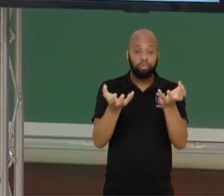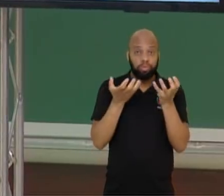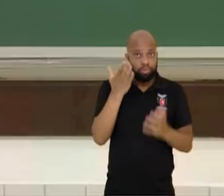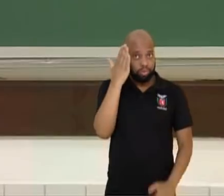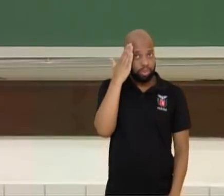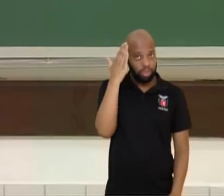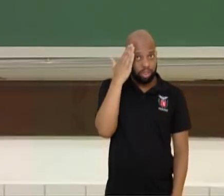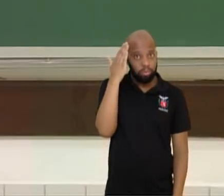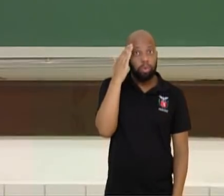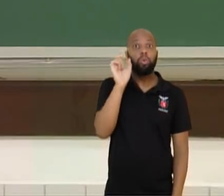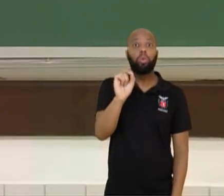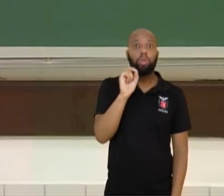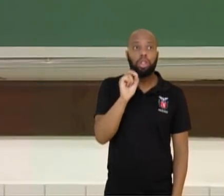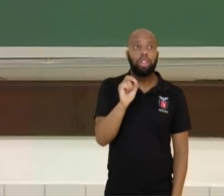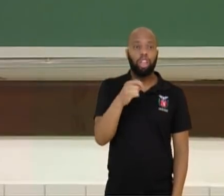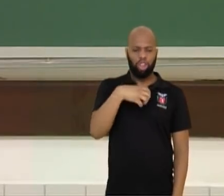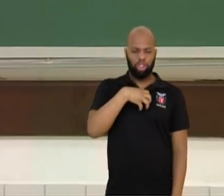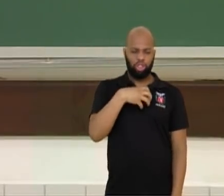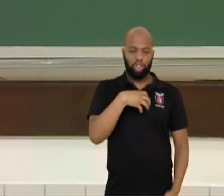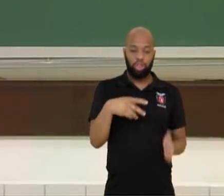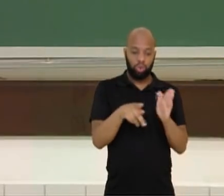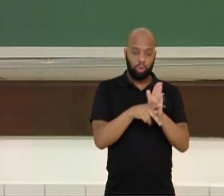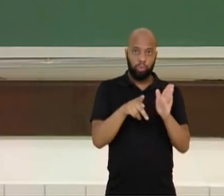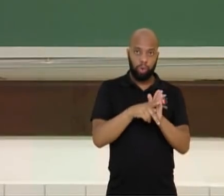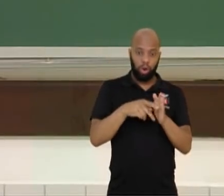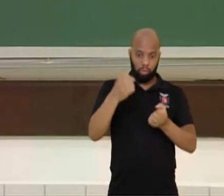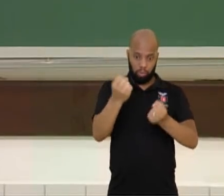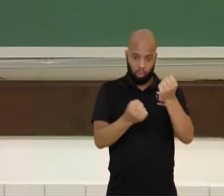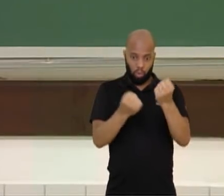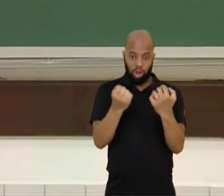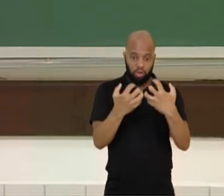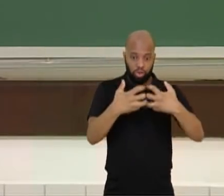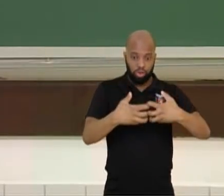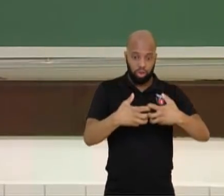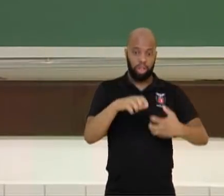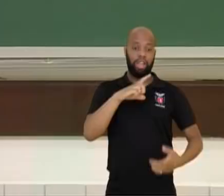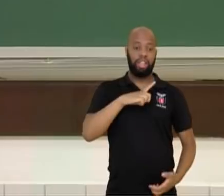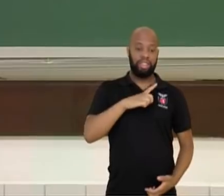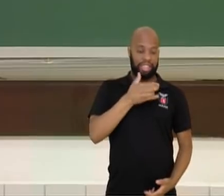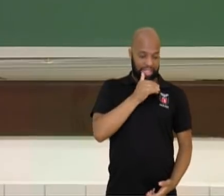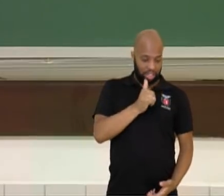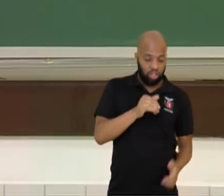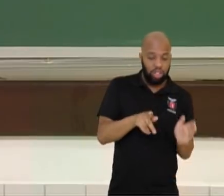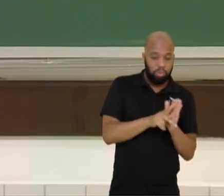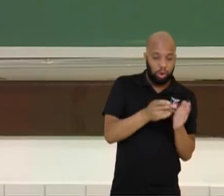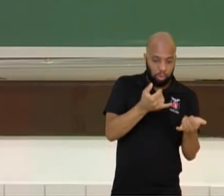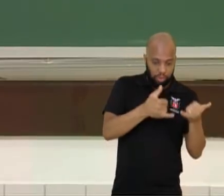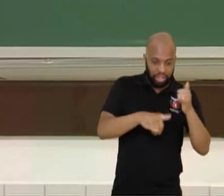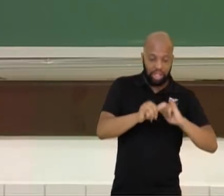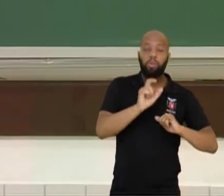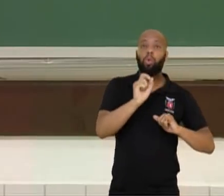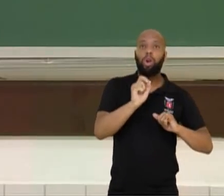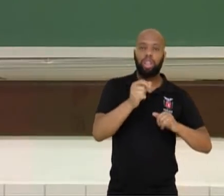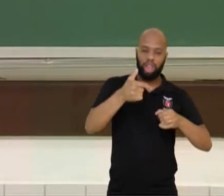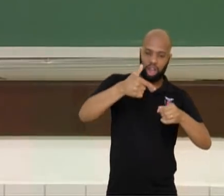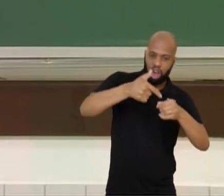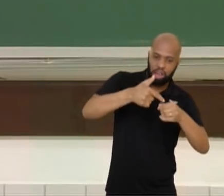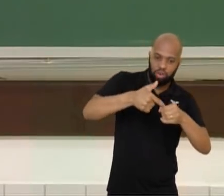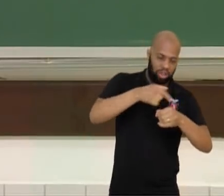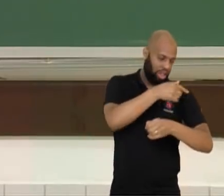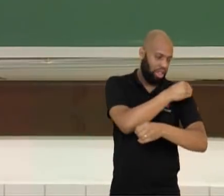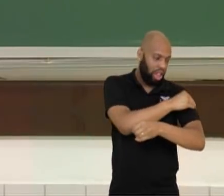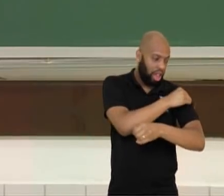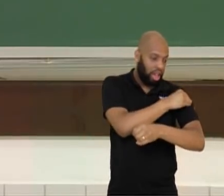em que parte do funcionamento do carro aqui a gente consegue transformar a energia química do combustível em energia mecânica